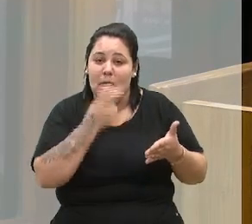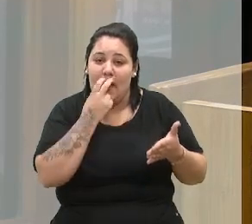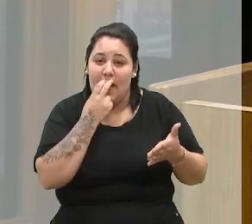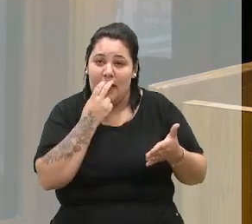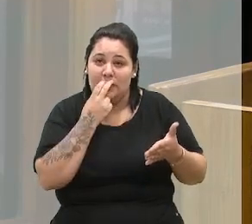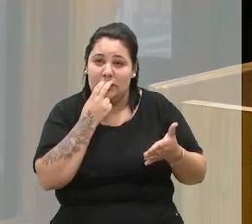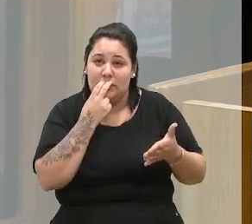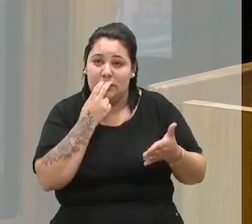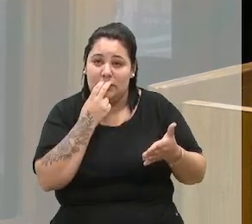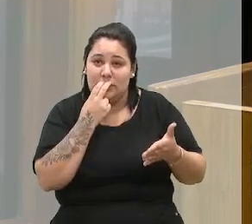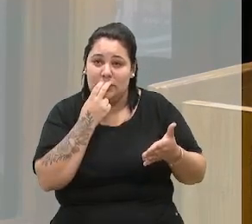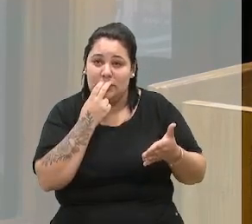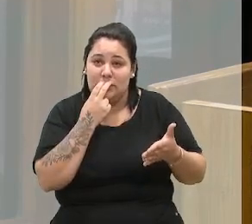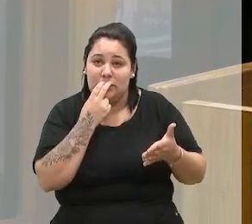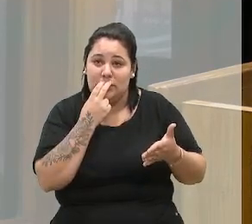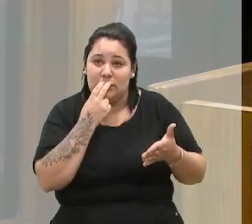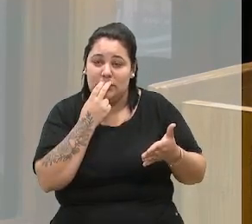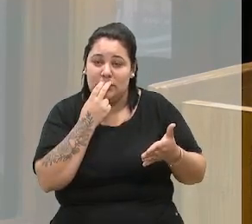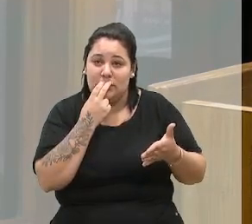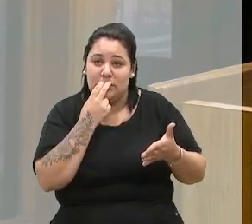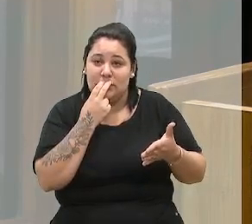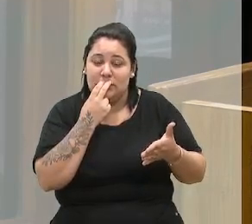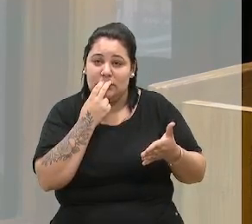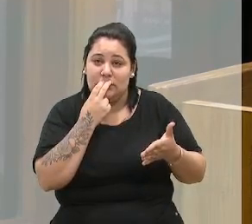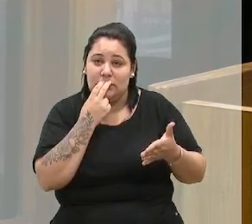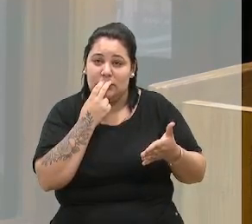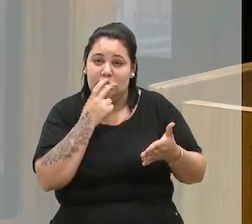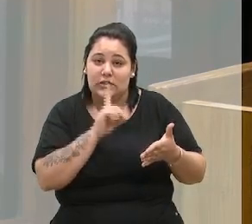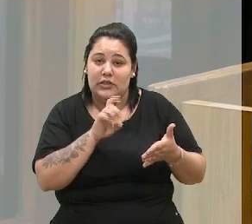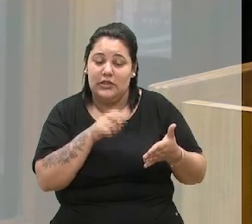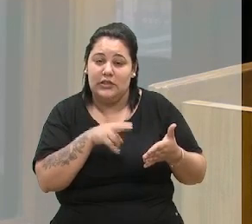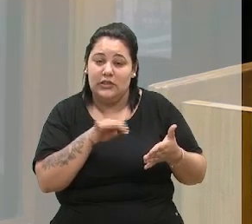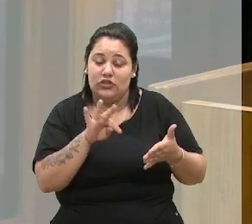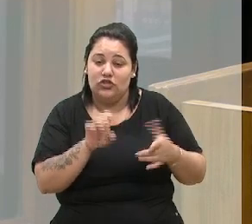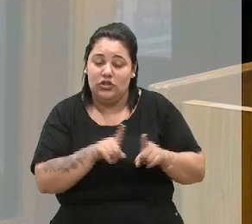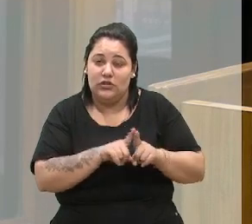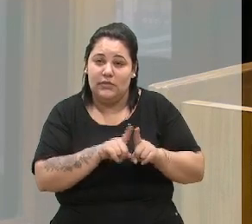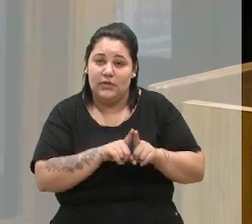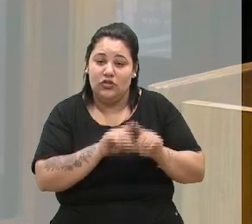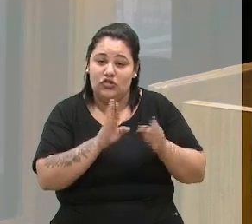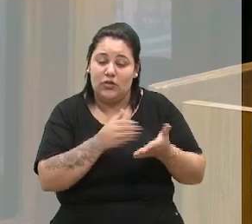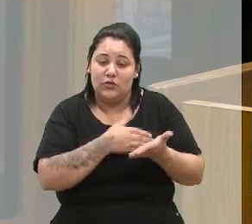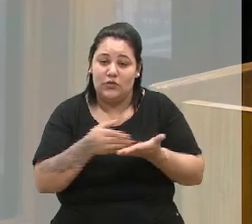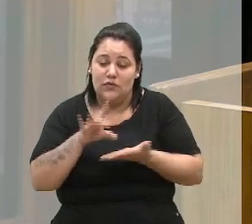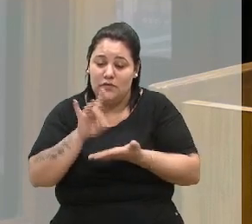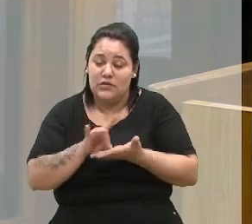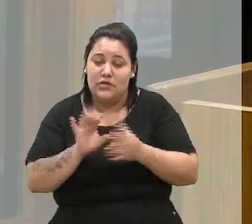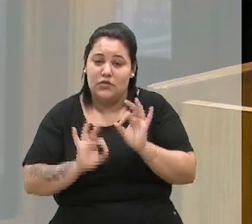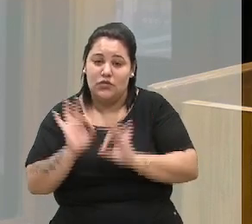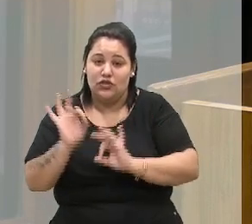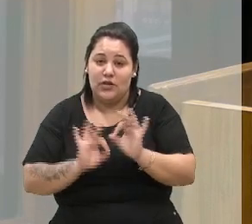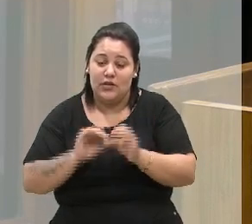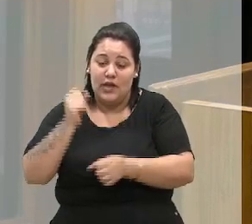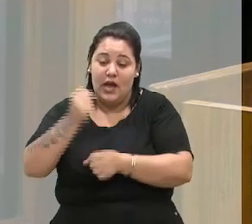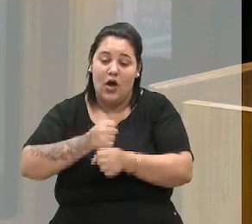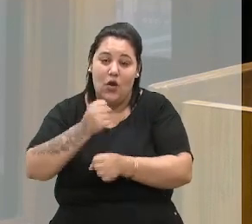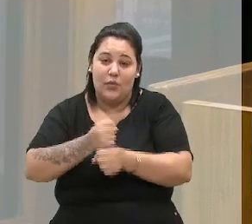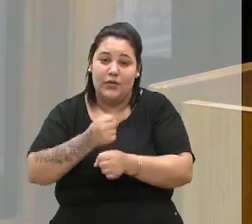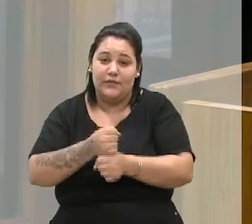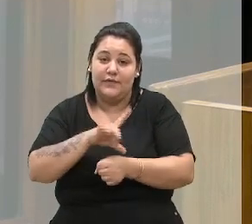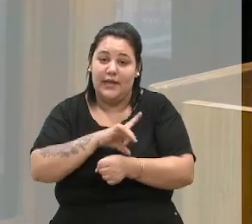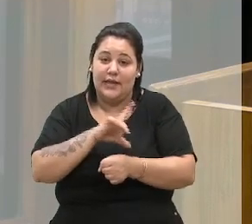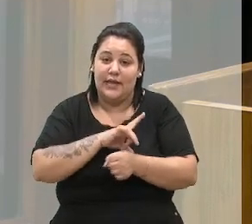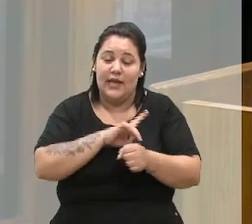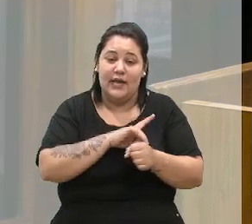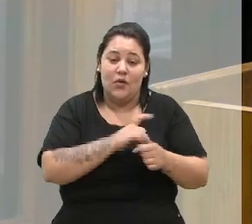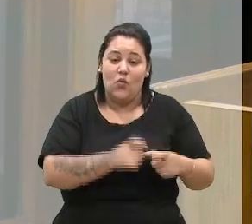DENIT, está acabando esse impasse, está já indo para o projeto, a obra que vai sair essa